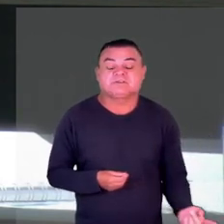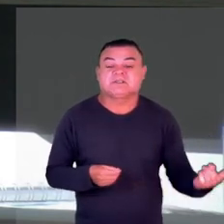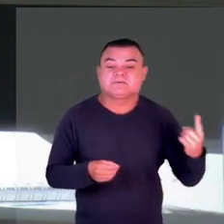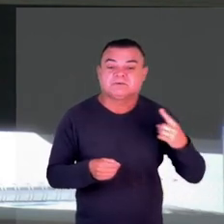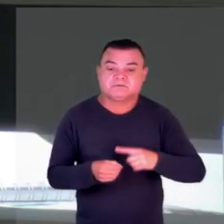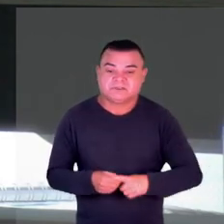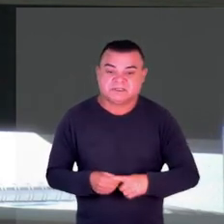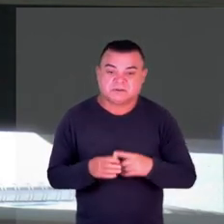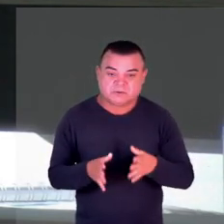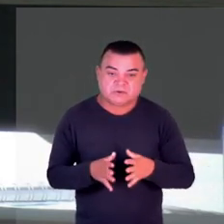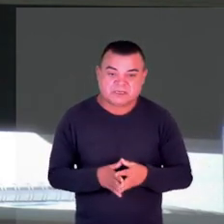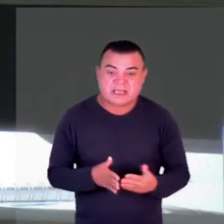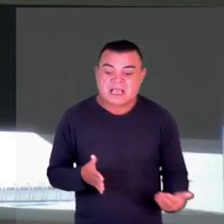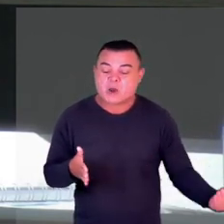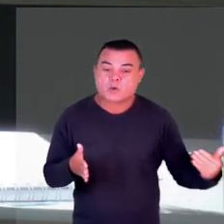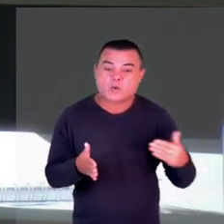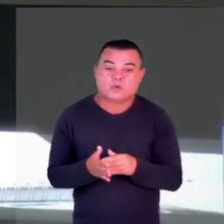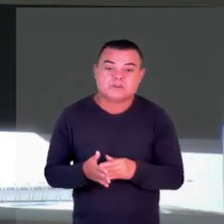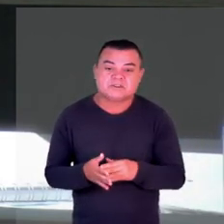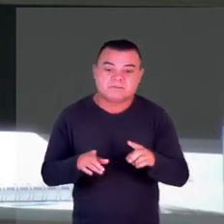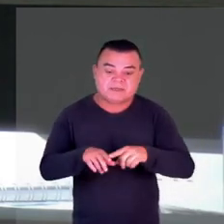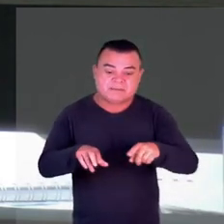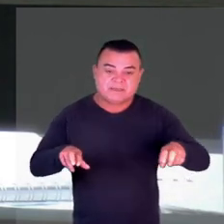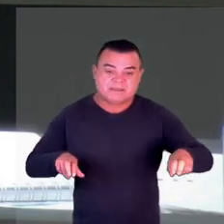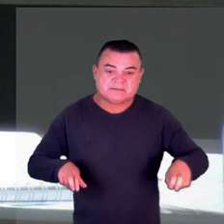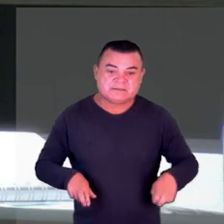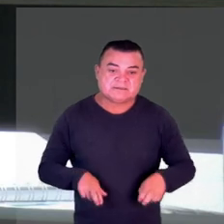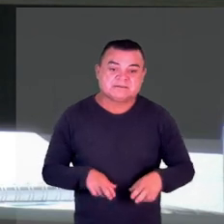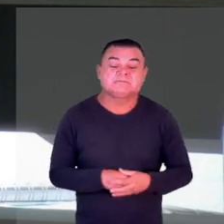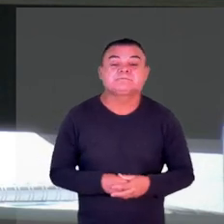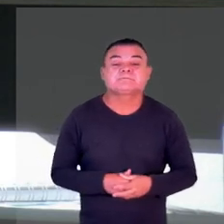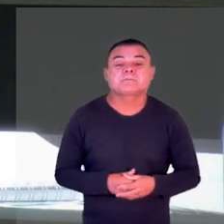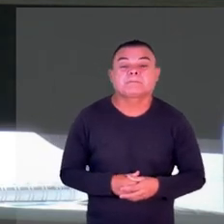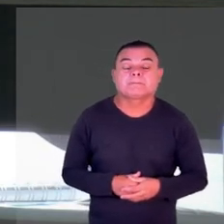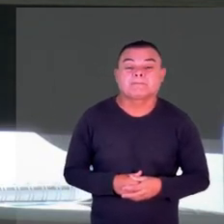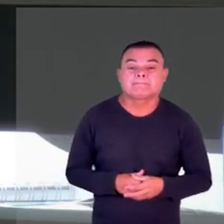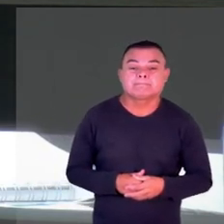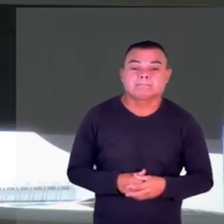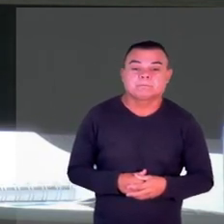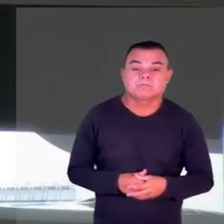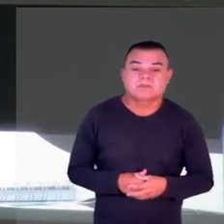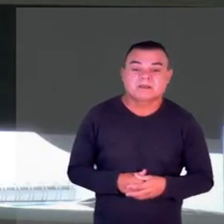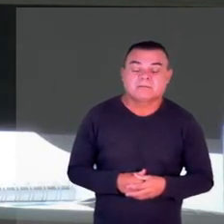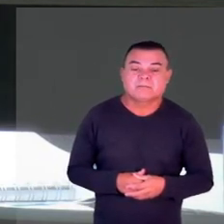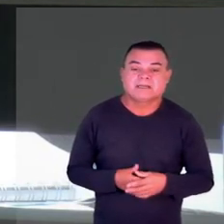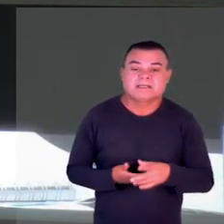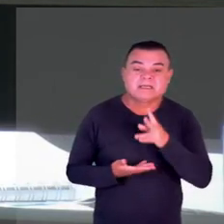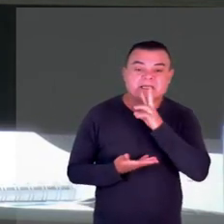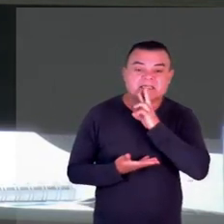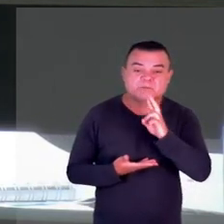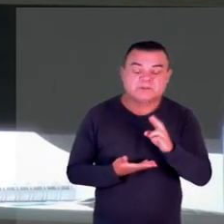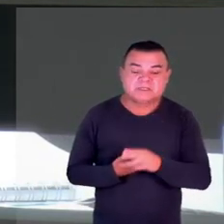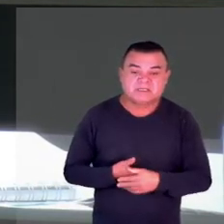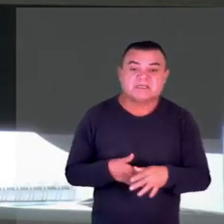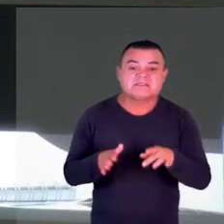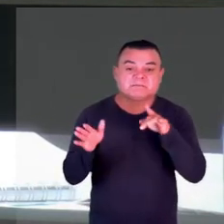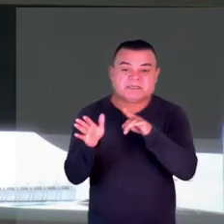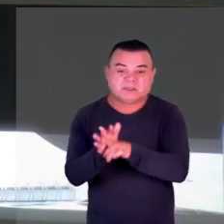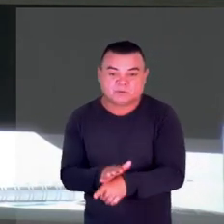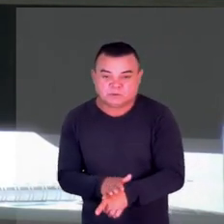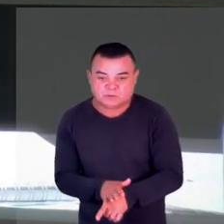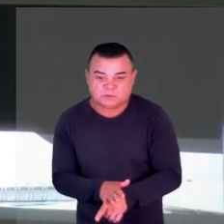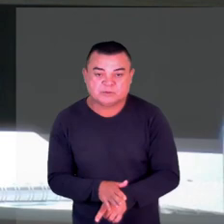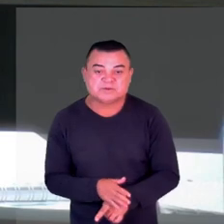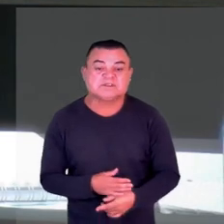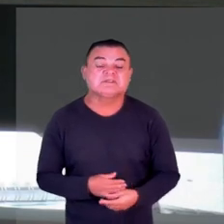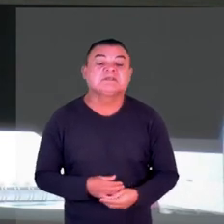dessa última mesa para eh responder às perguntas e as as